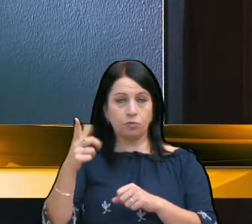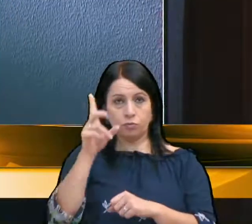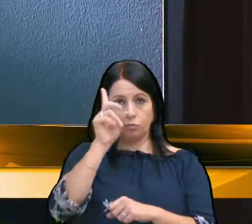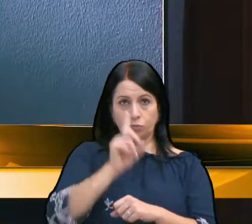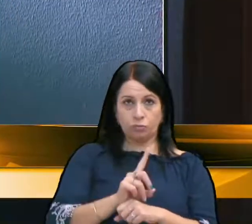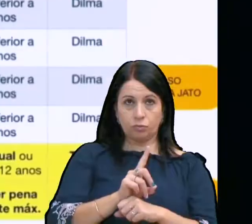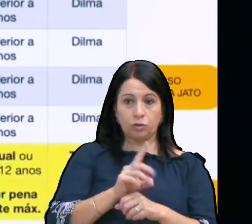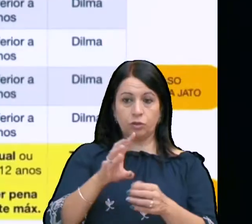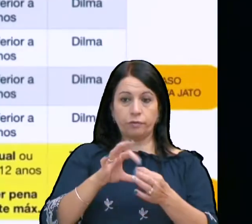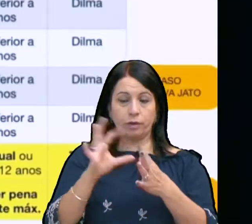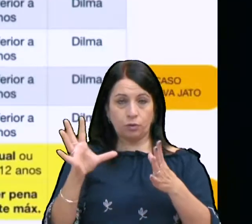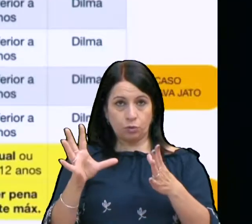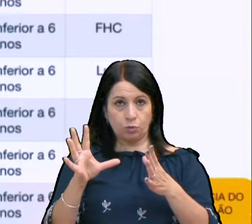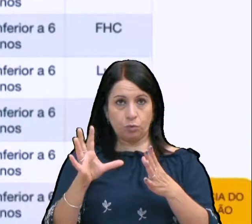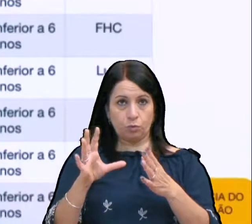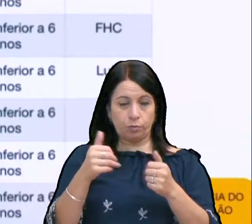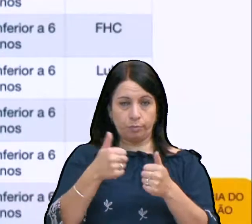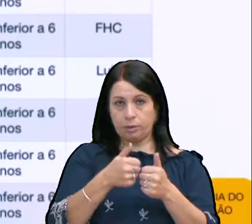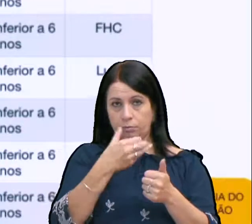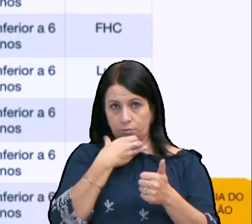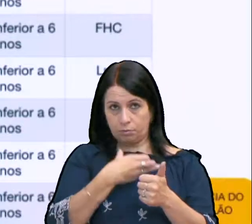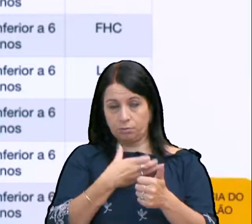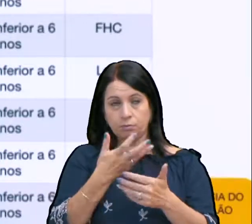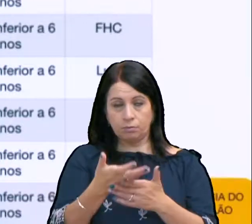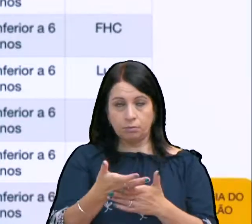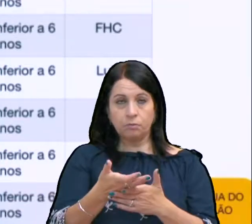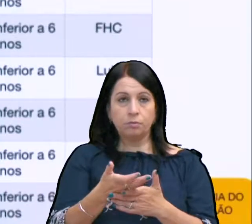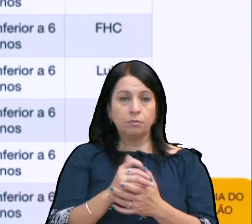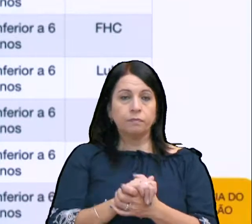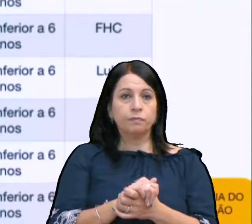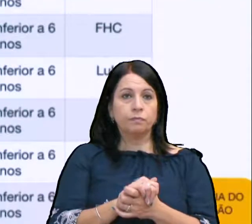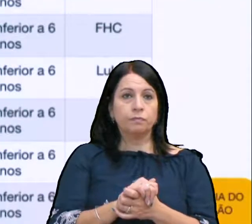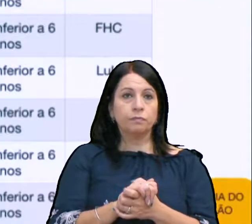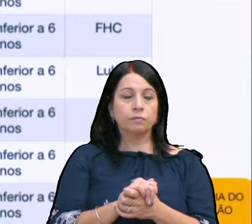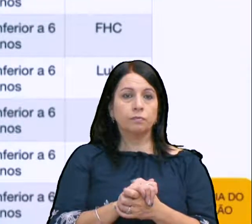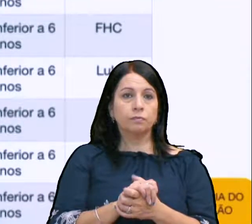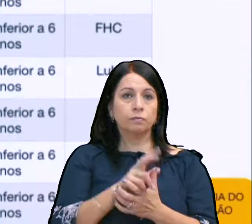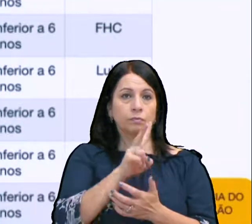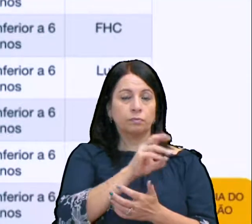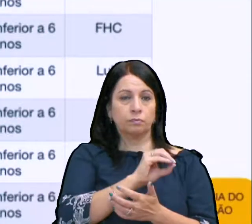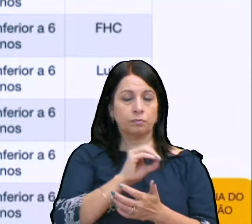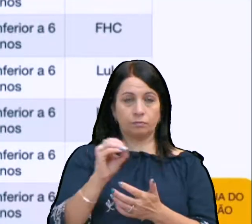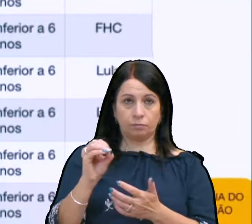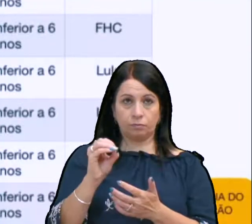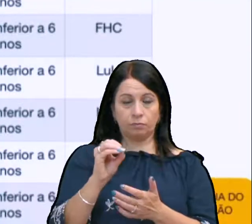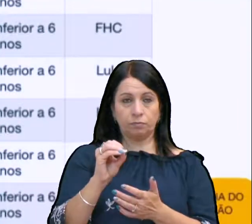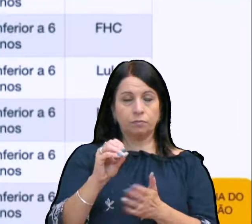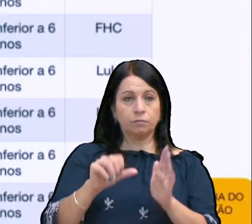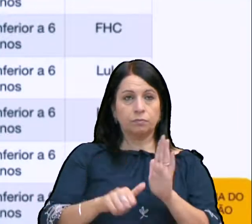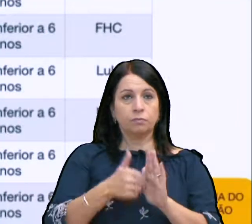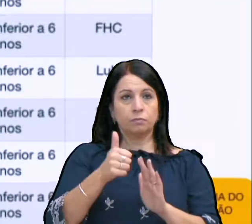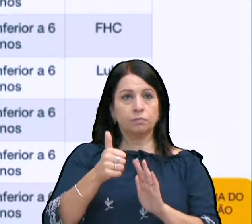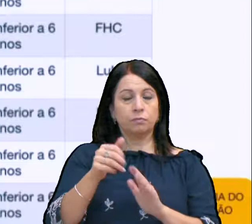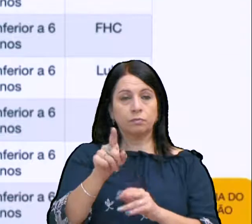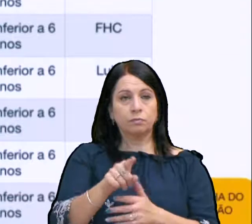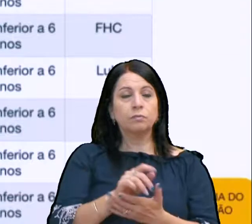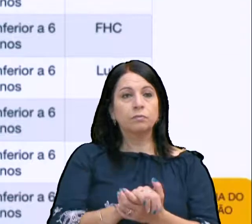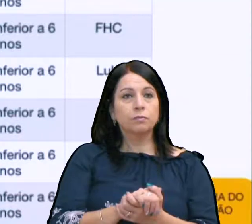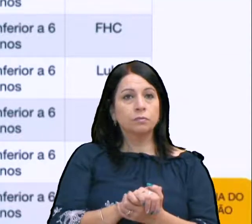a indulto. Aí vem... Em 2000, já deram uma melhoradinha